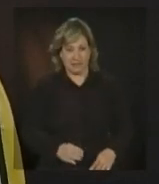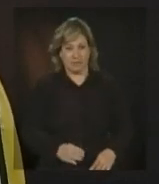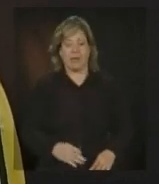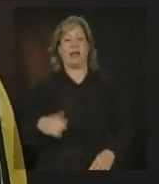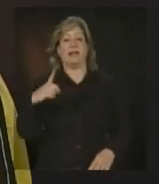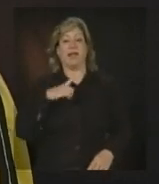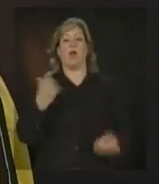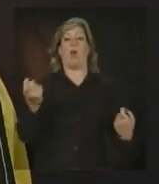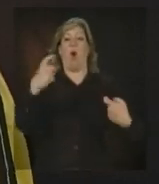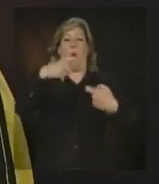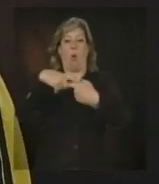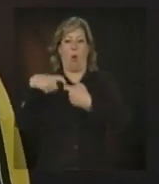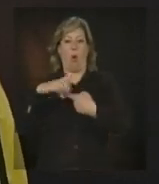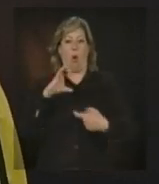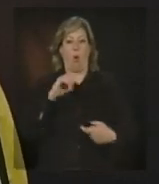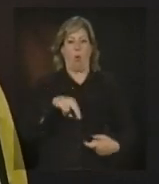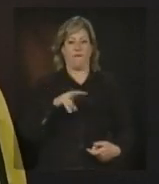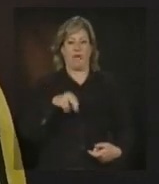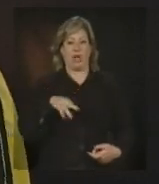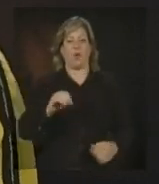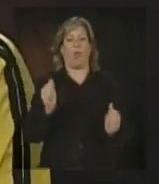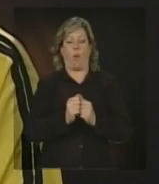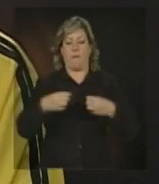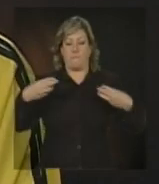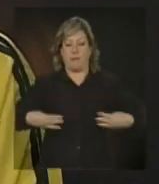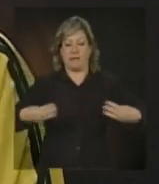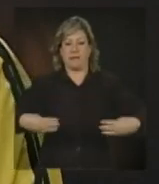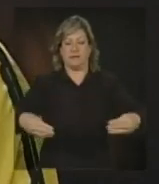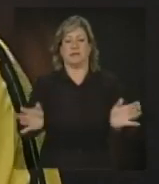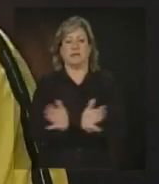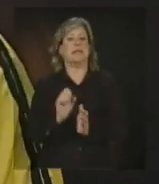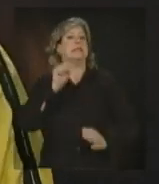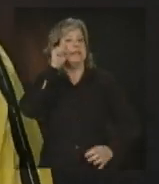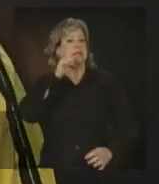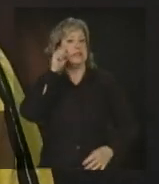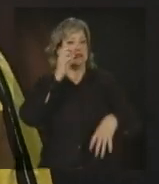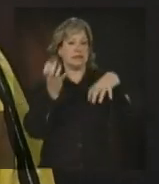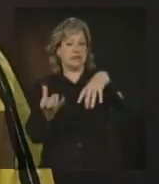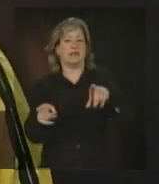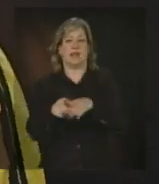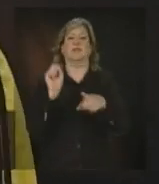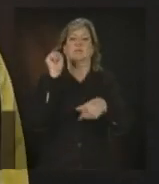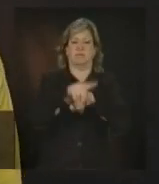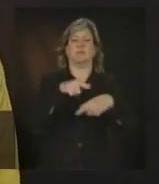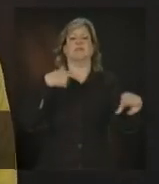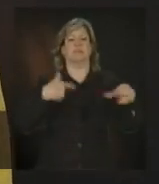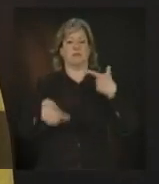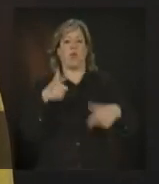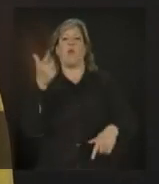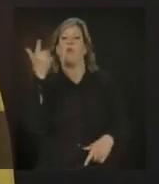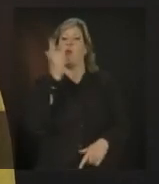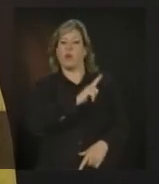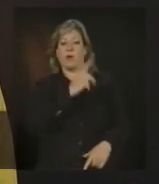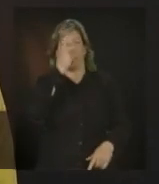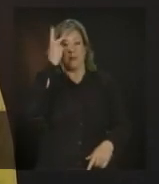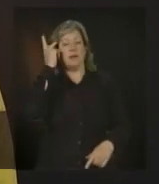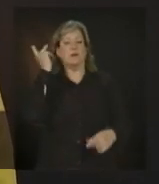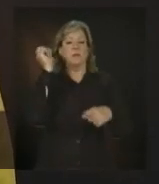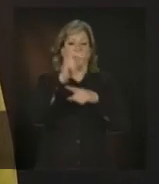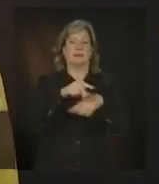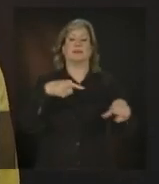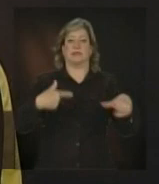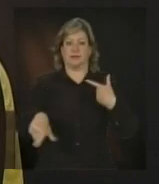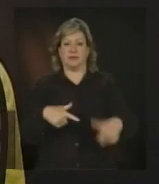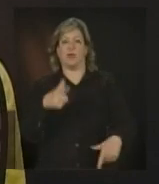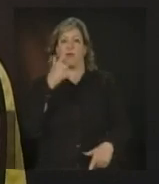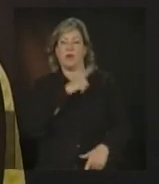dos convênios, né, com os ministérios, com o Senado, tudo, a empregabilidade, ele consegue colocar as pessoas no mercado de trabalho.